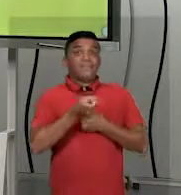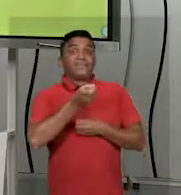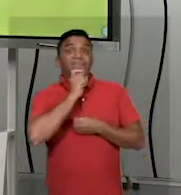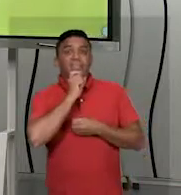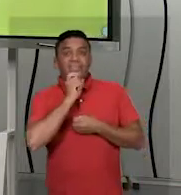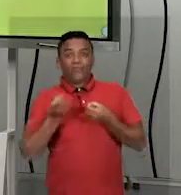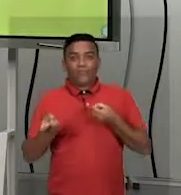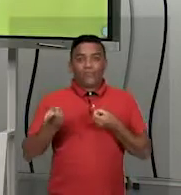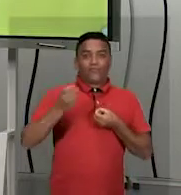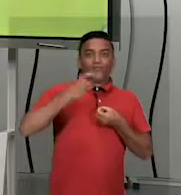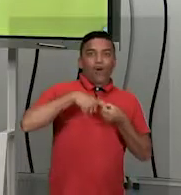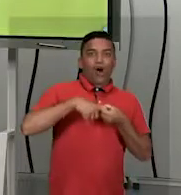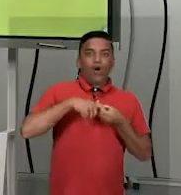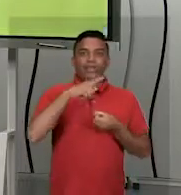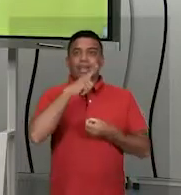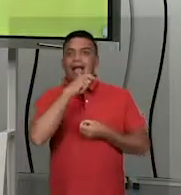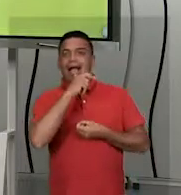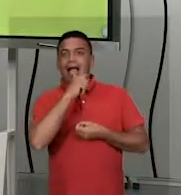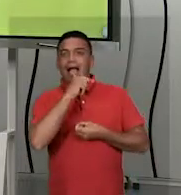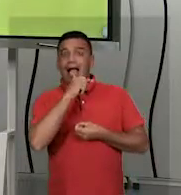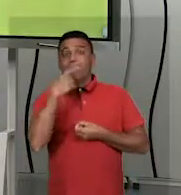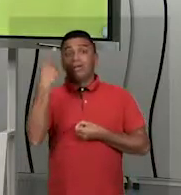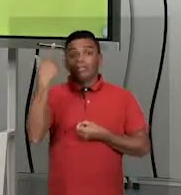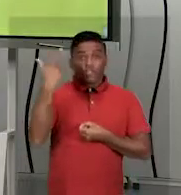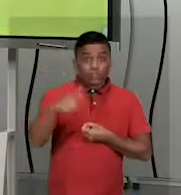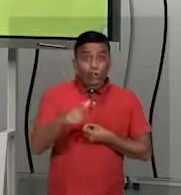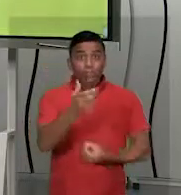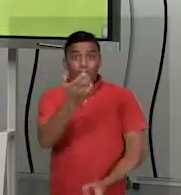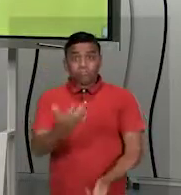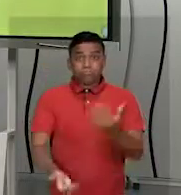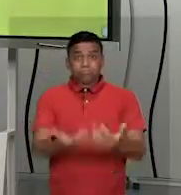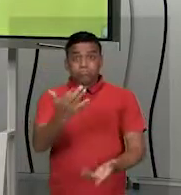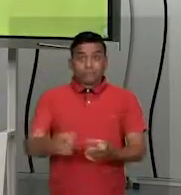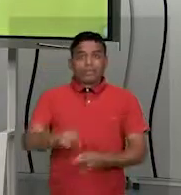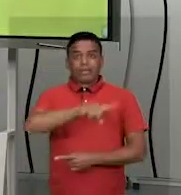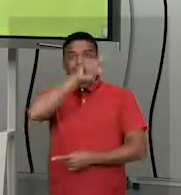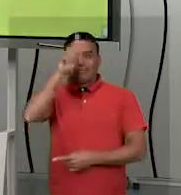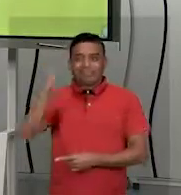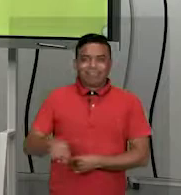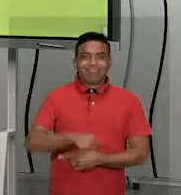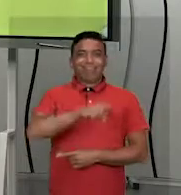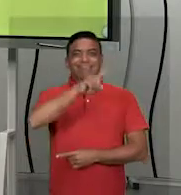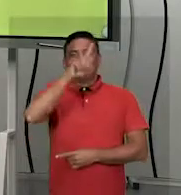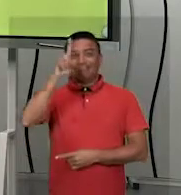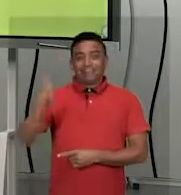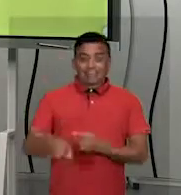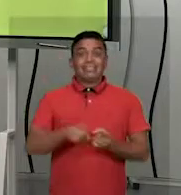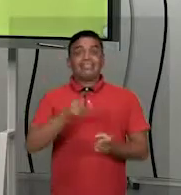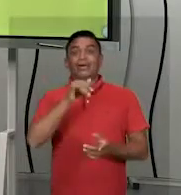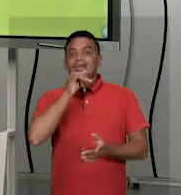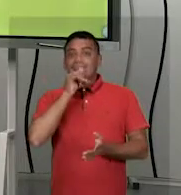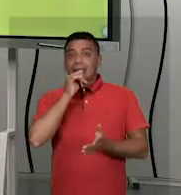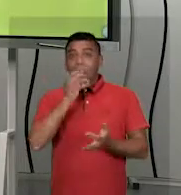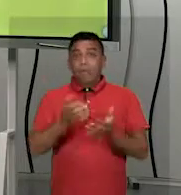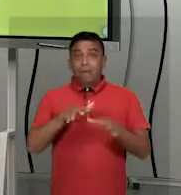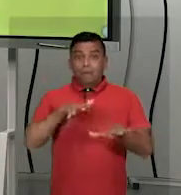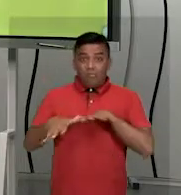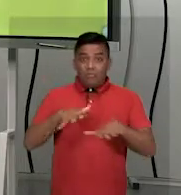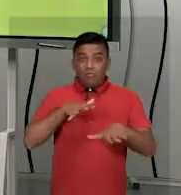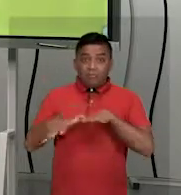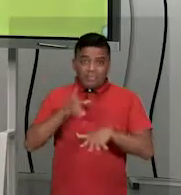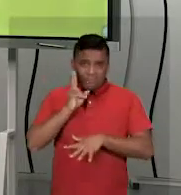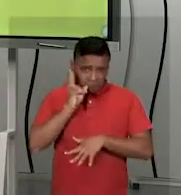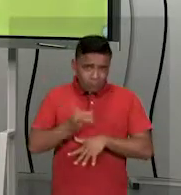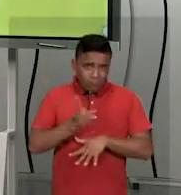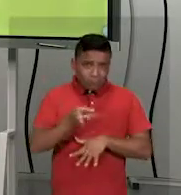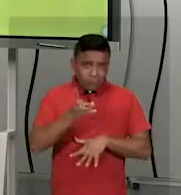aquele tanque de água que vai ser aquecido. E aquilo é um ciclo. Para que aquele pistão fique em movimento permanente,